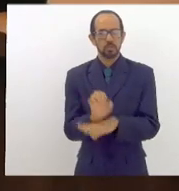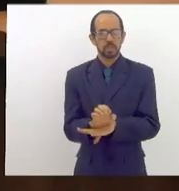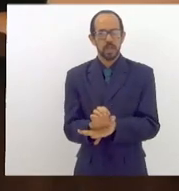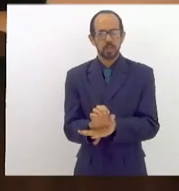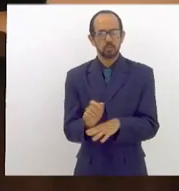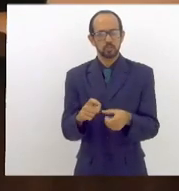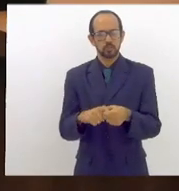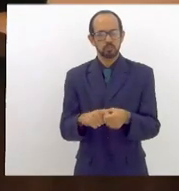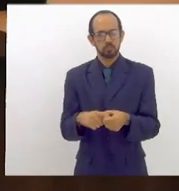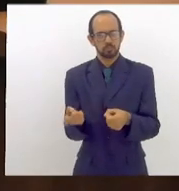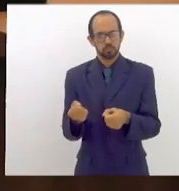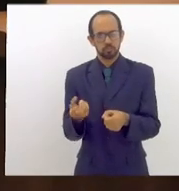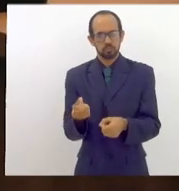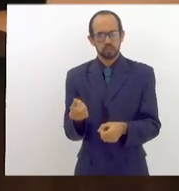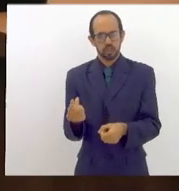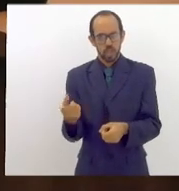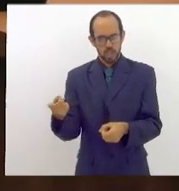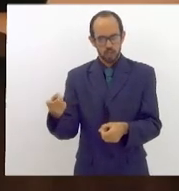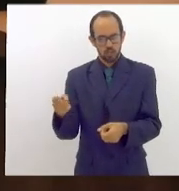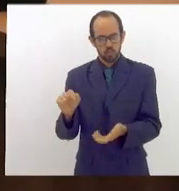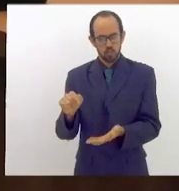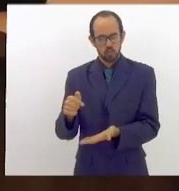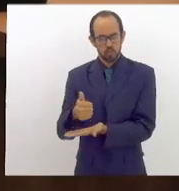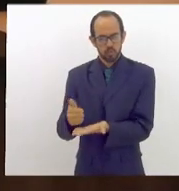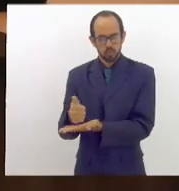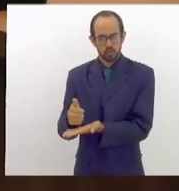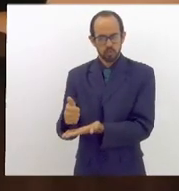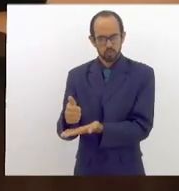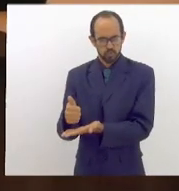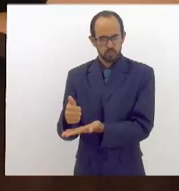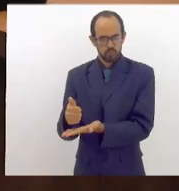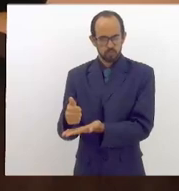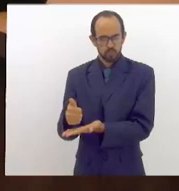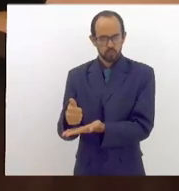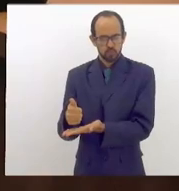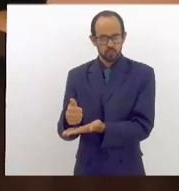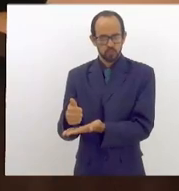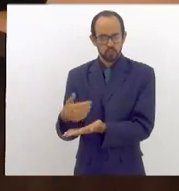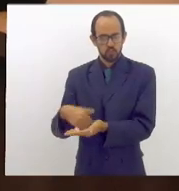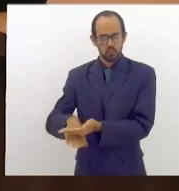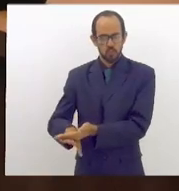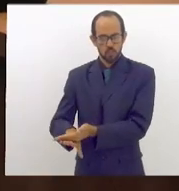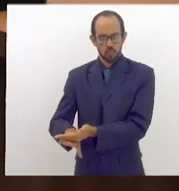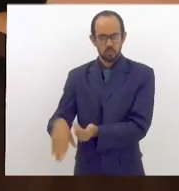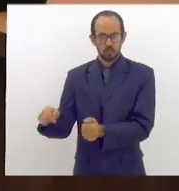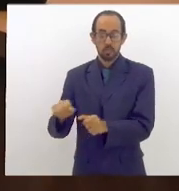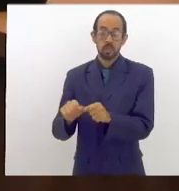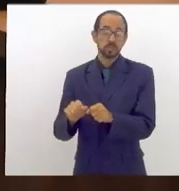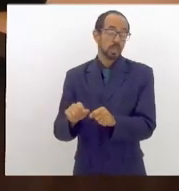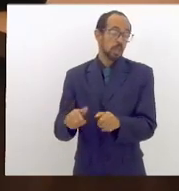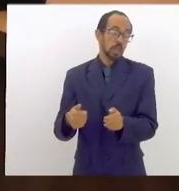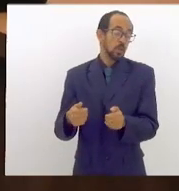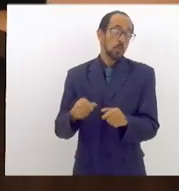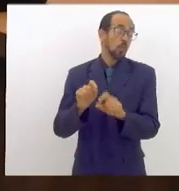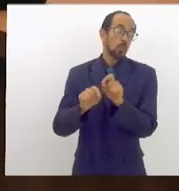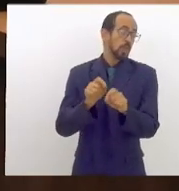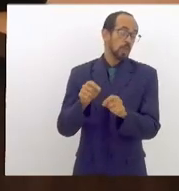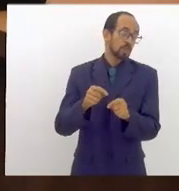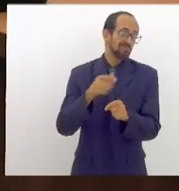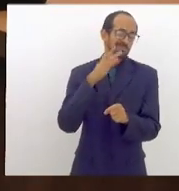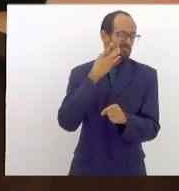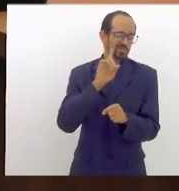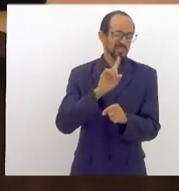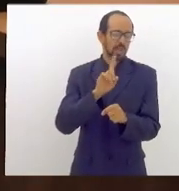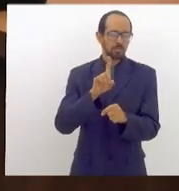dinheiro dos fundos para fazer sabe lá o que sabe lá se foi para fazer essa de bolão que tá